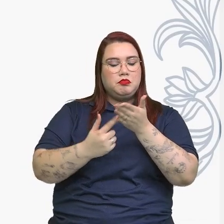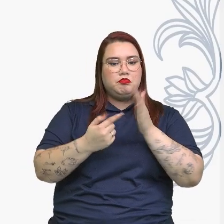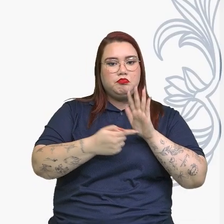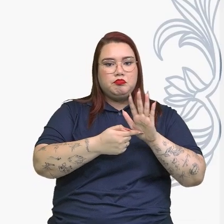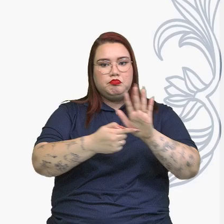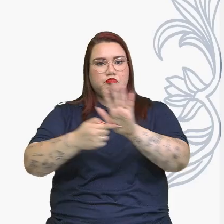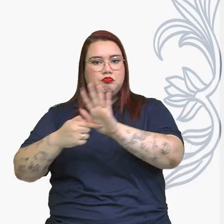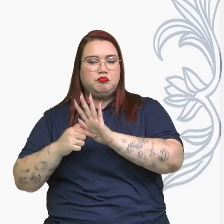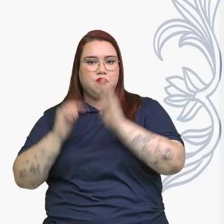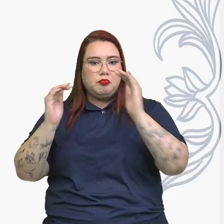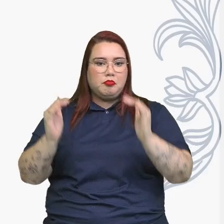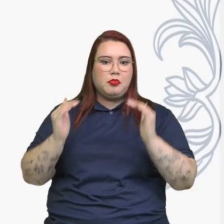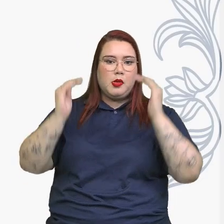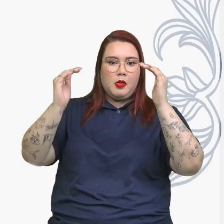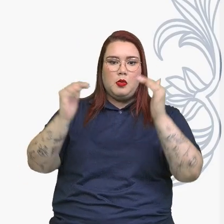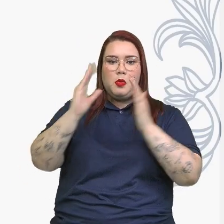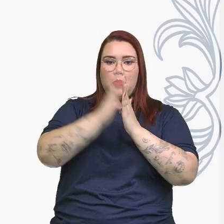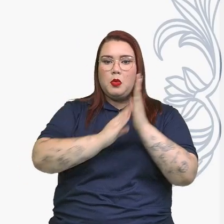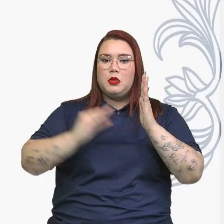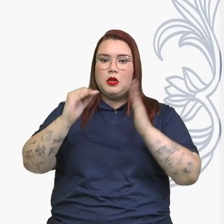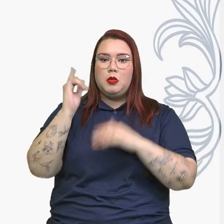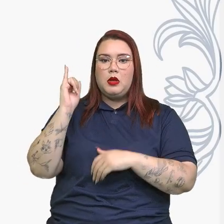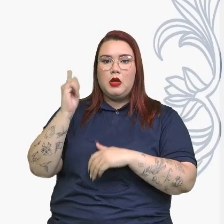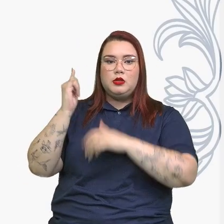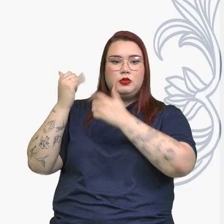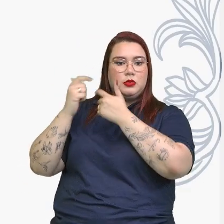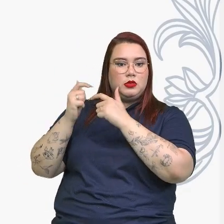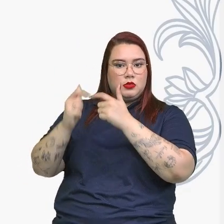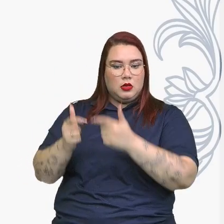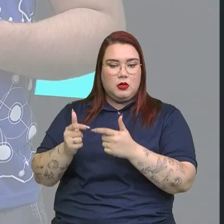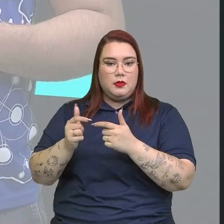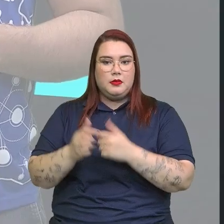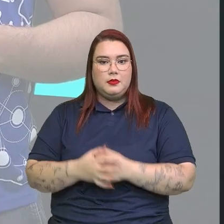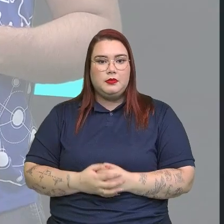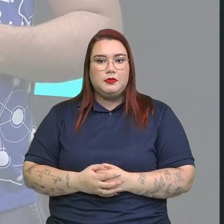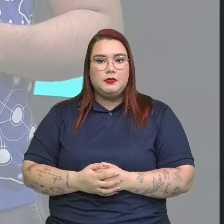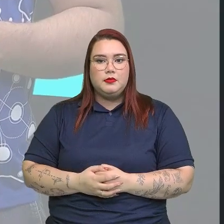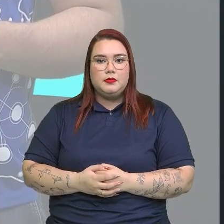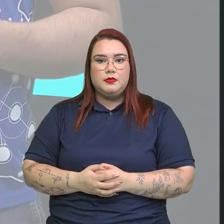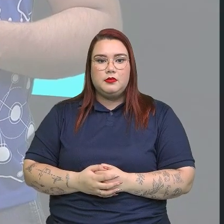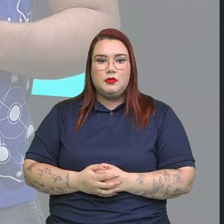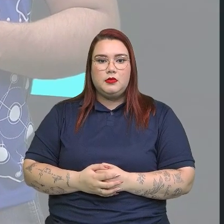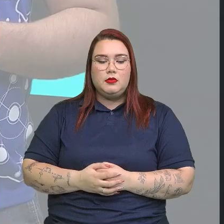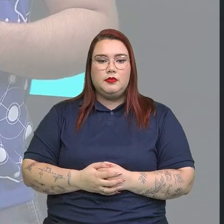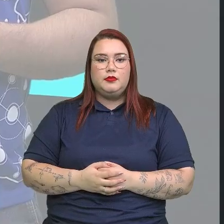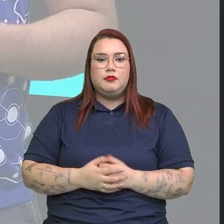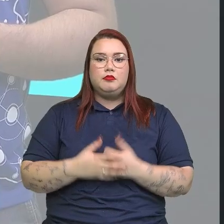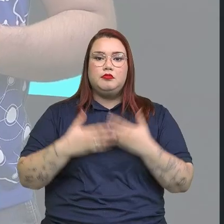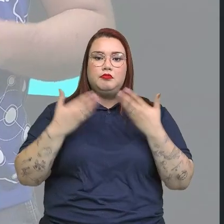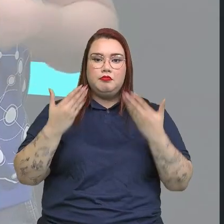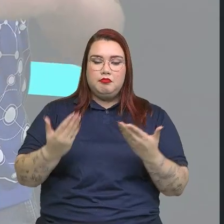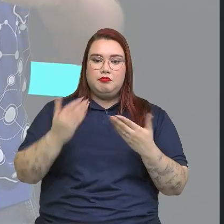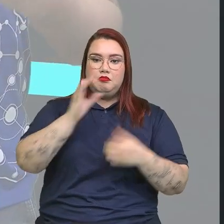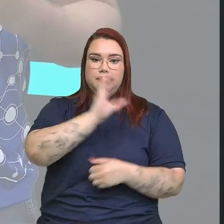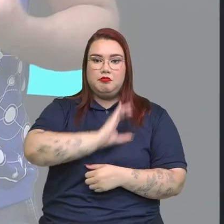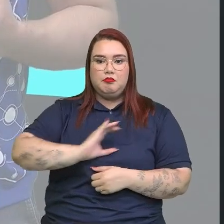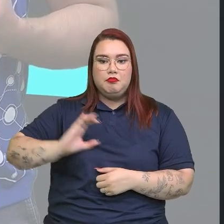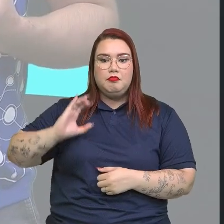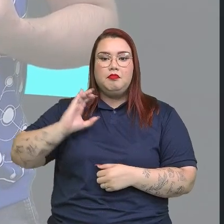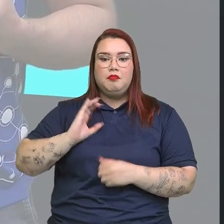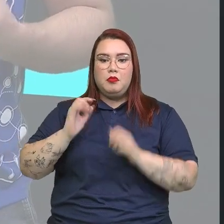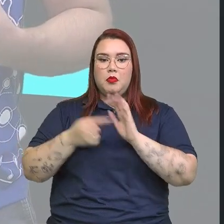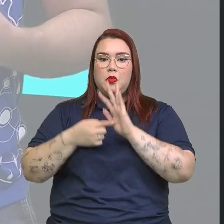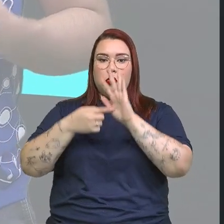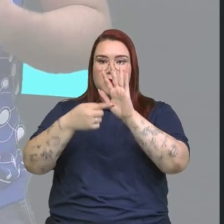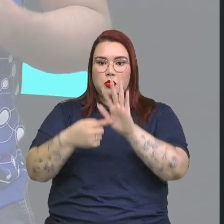obra se destacou diante dos modelos narrativos tradicionais. Então temos aí Clarice Lispector que inova